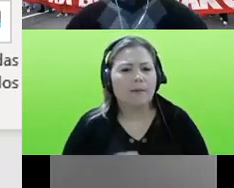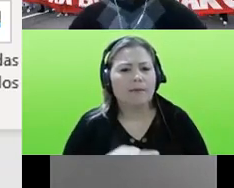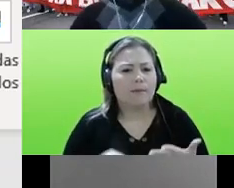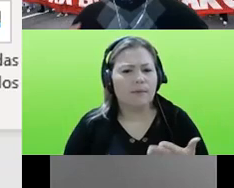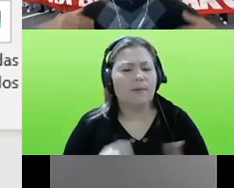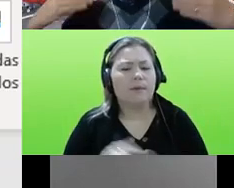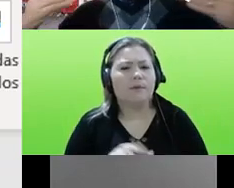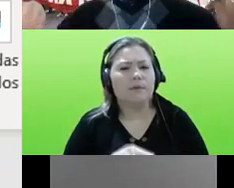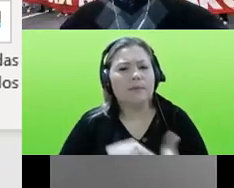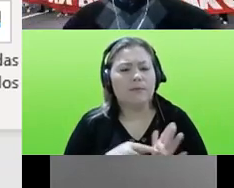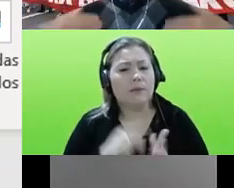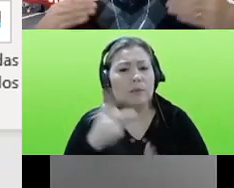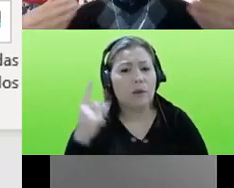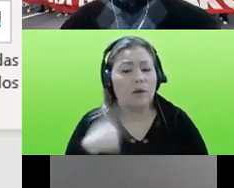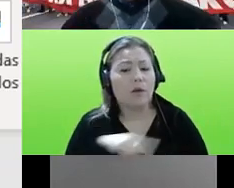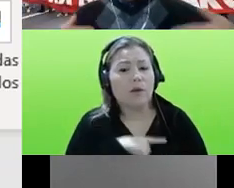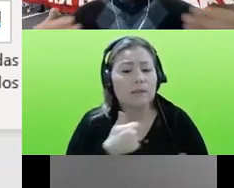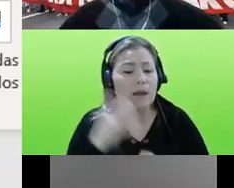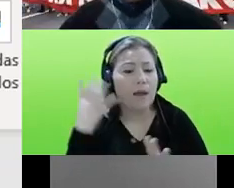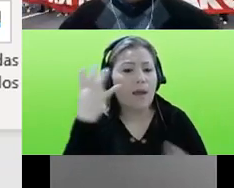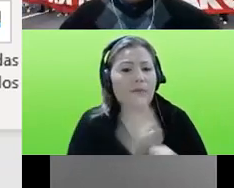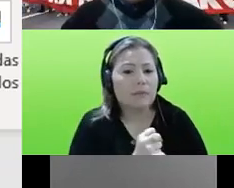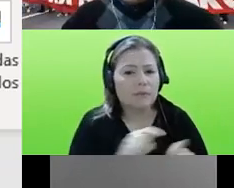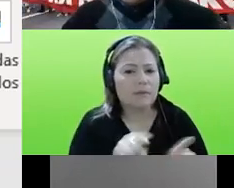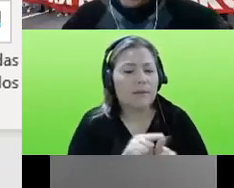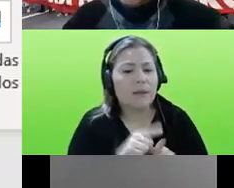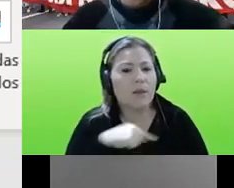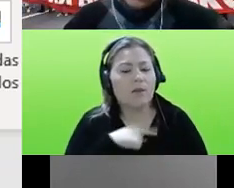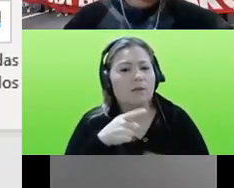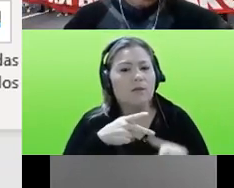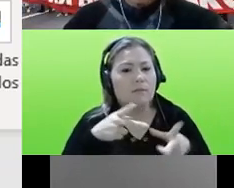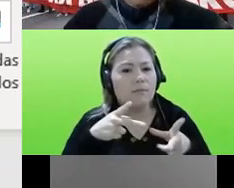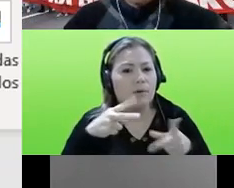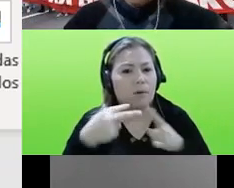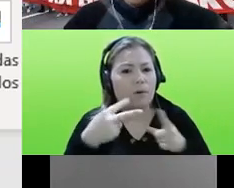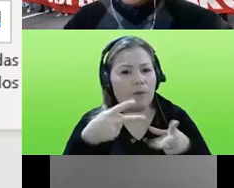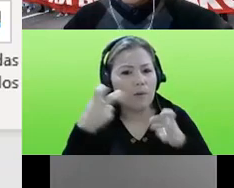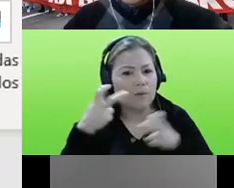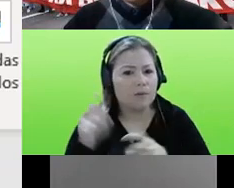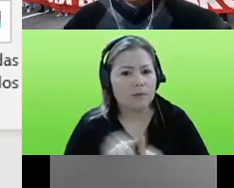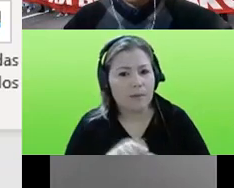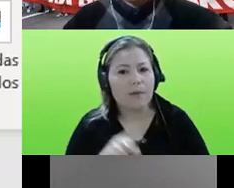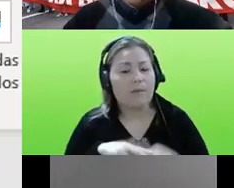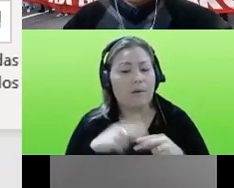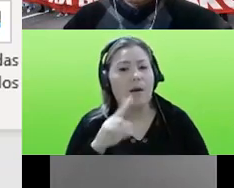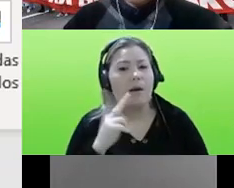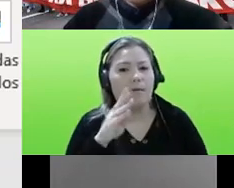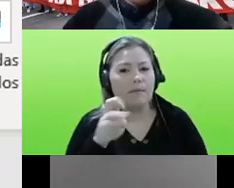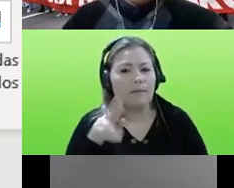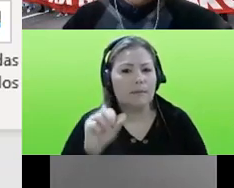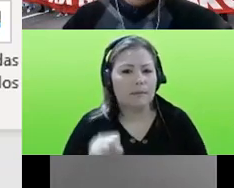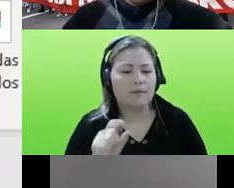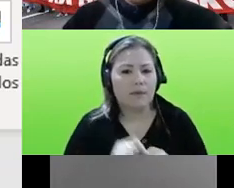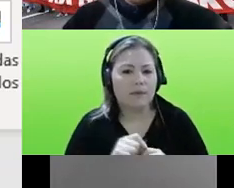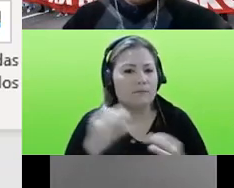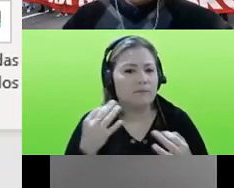história, nós estamos revisando também as nossas concepções. E isso o Habermas o faz de maneira reconstrutiva.